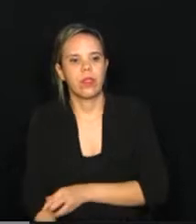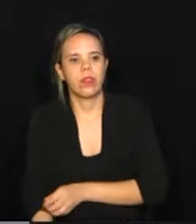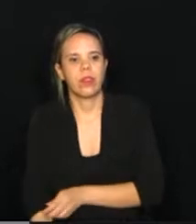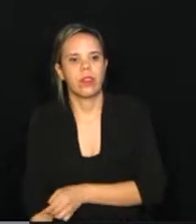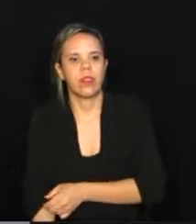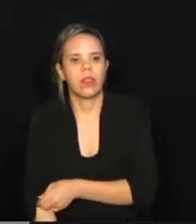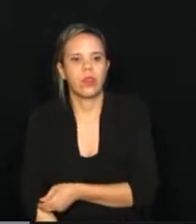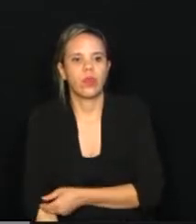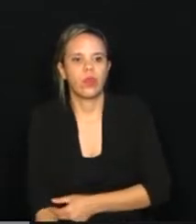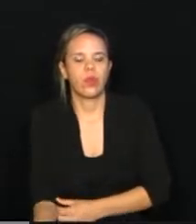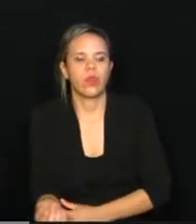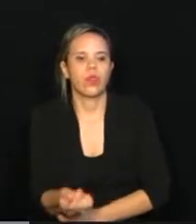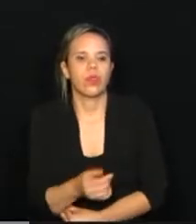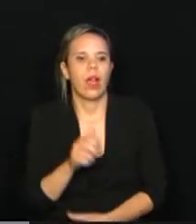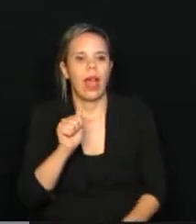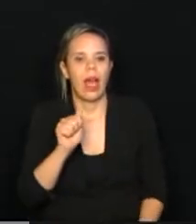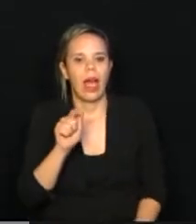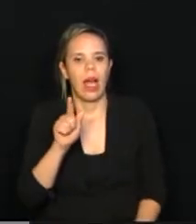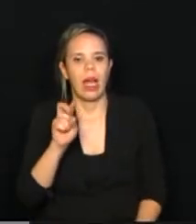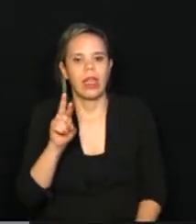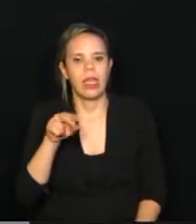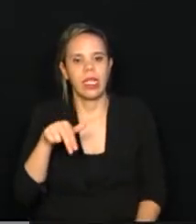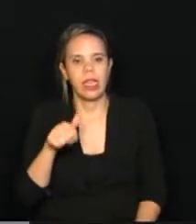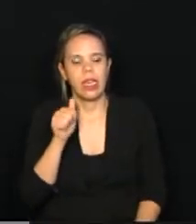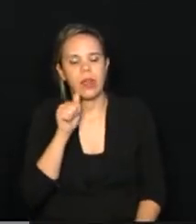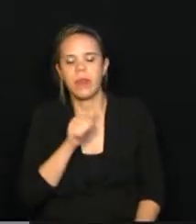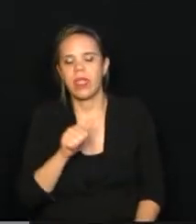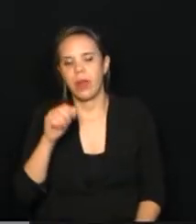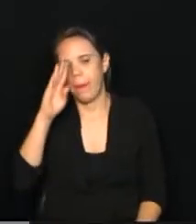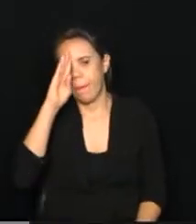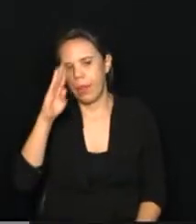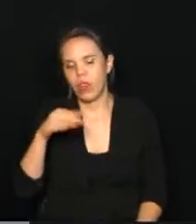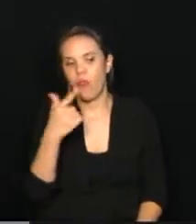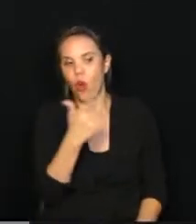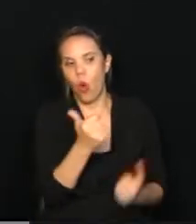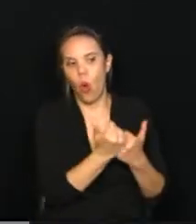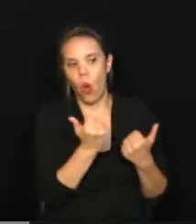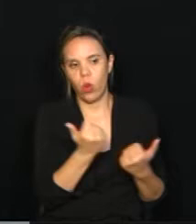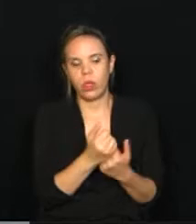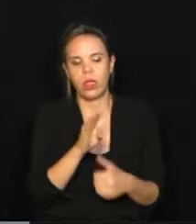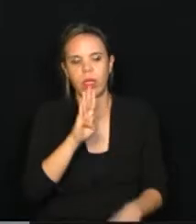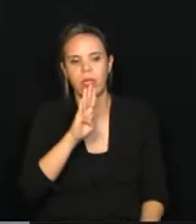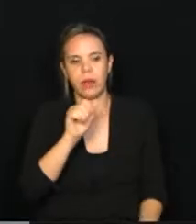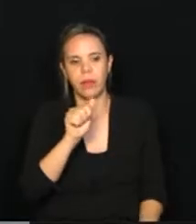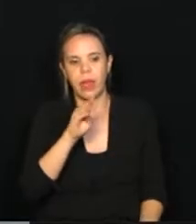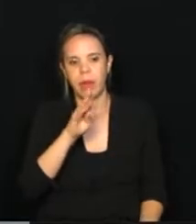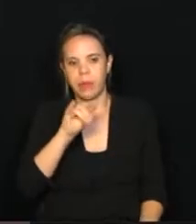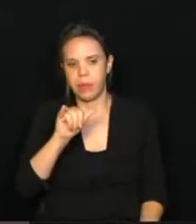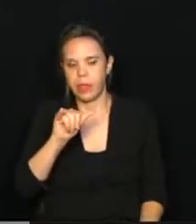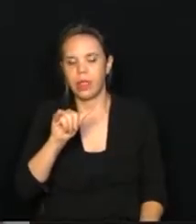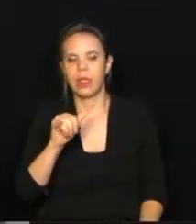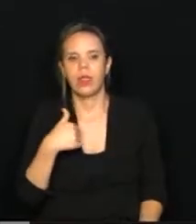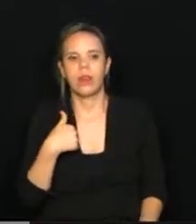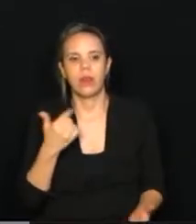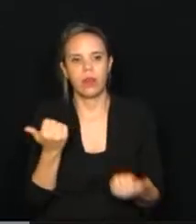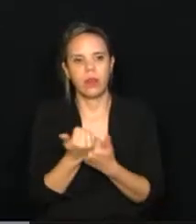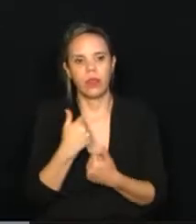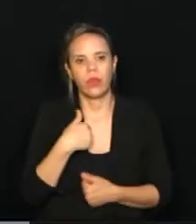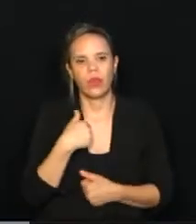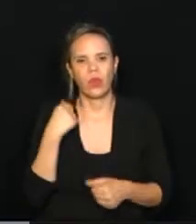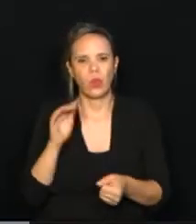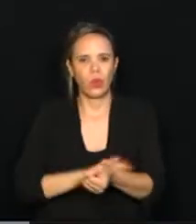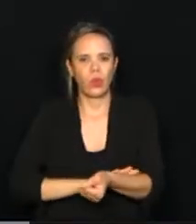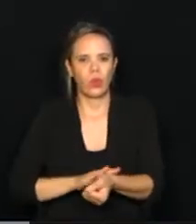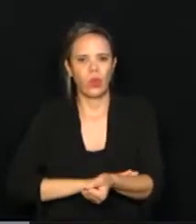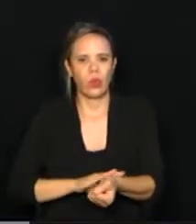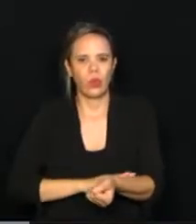a Adrianinha, que era a principal, não pôde ir, então foi a Babi. E aí eu ficava muito nervosa,